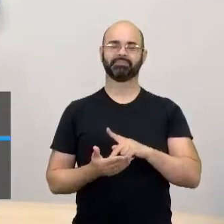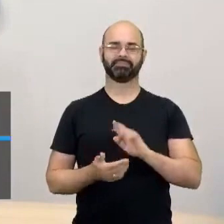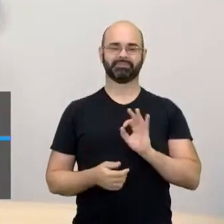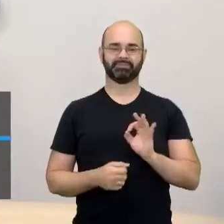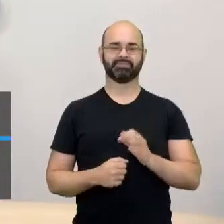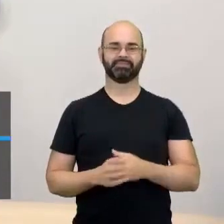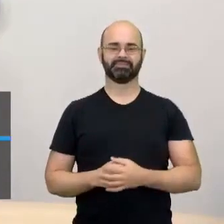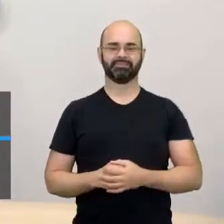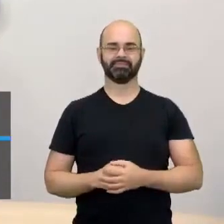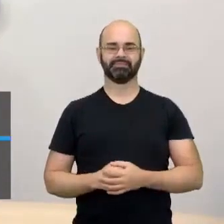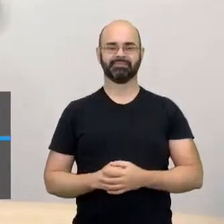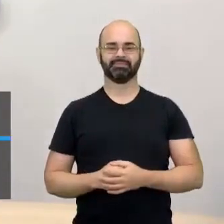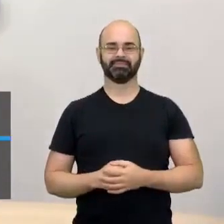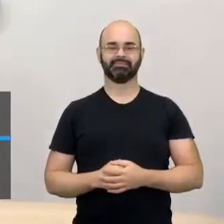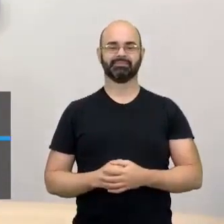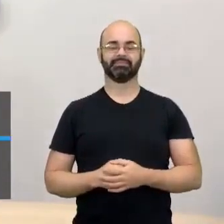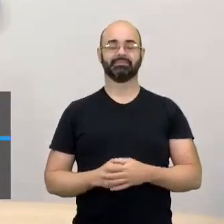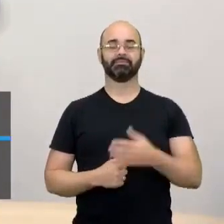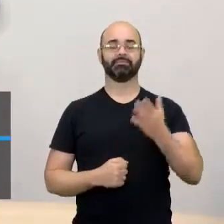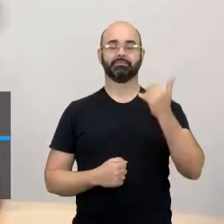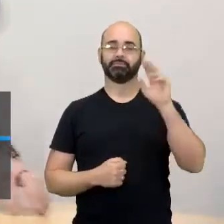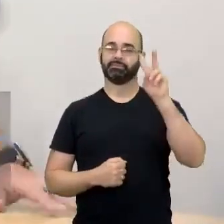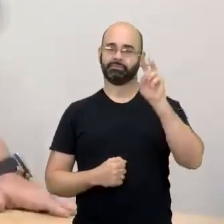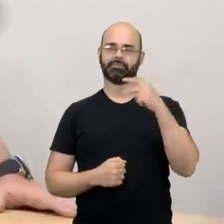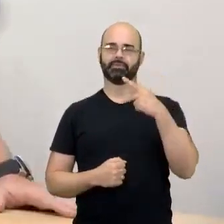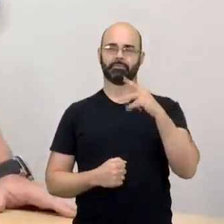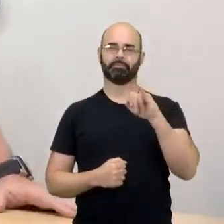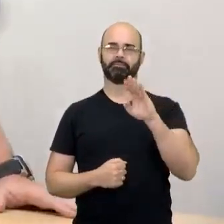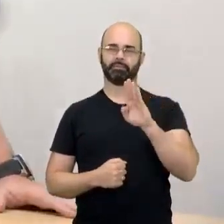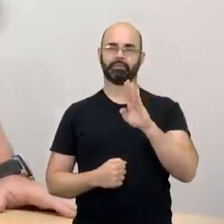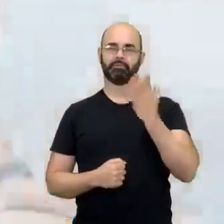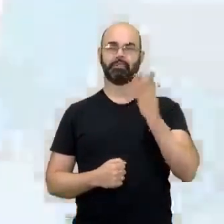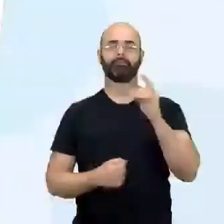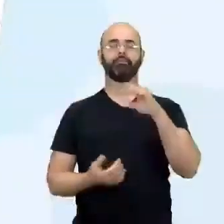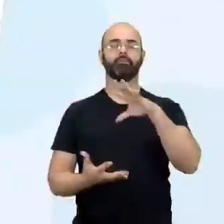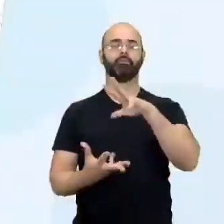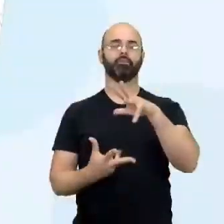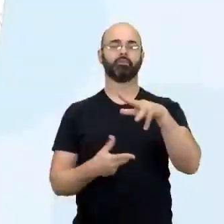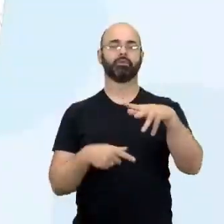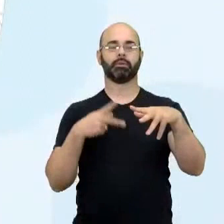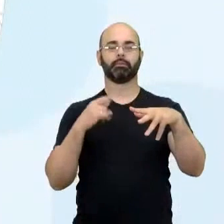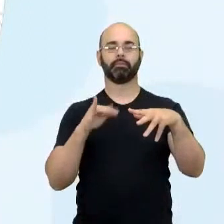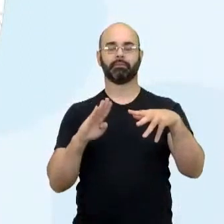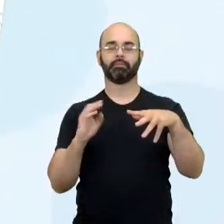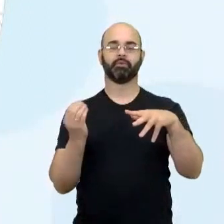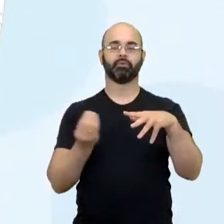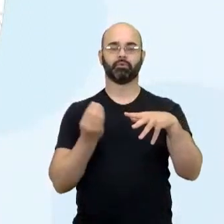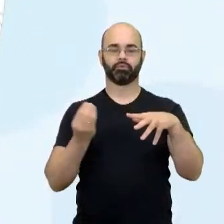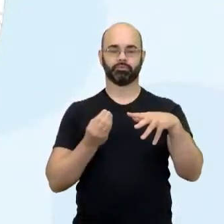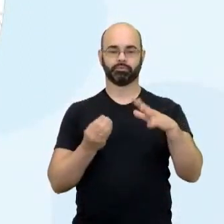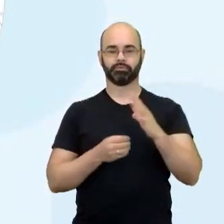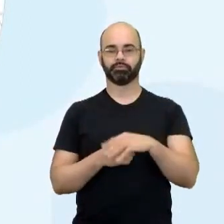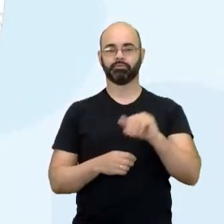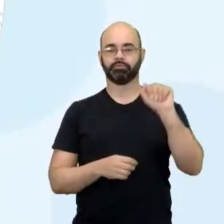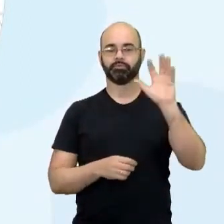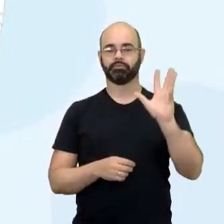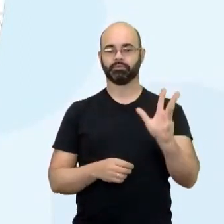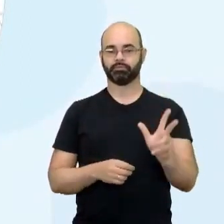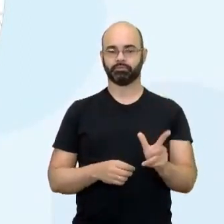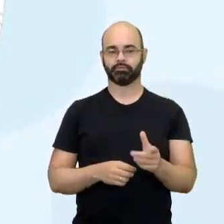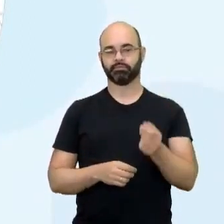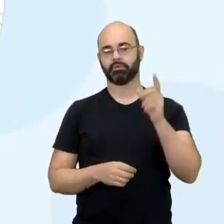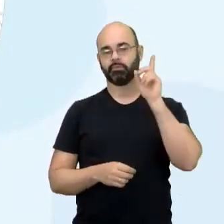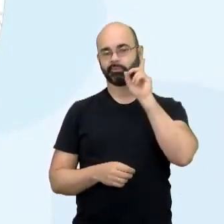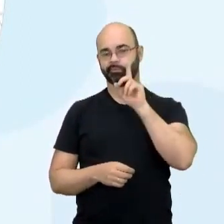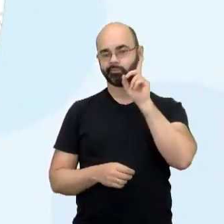Bom, vamos lá ver, já que falamos aí do PIB, né? Vamos ver aí a distribuição do PIB mundial, né? Continente americano e continente africano, dados de 2019.